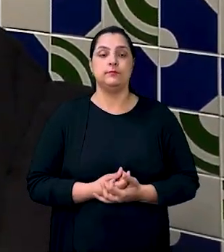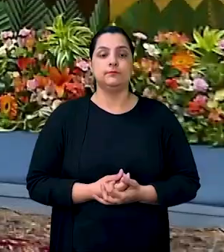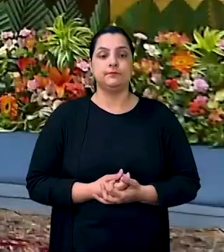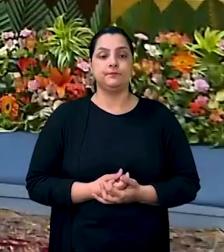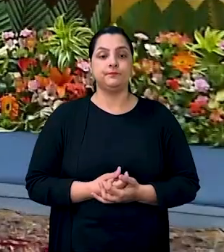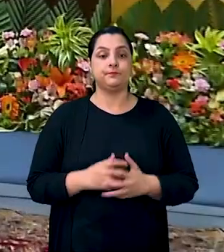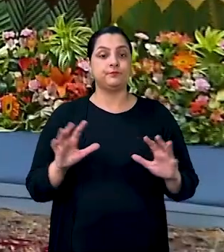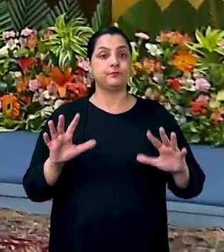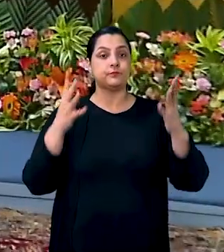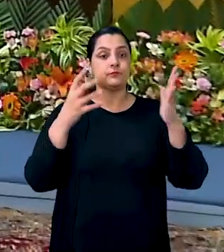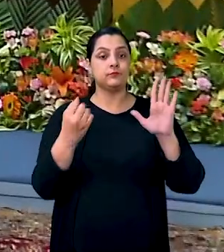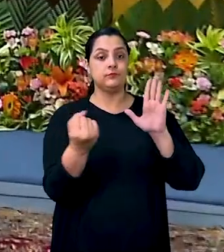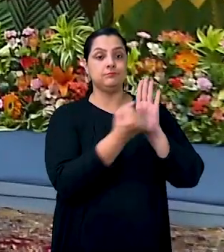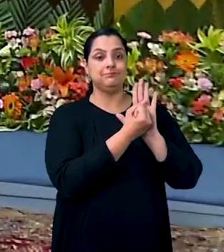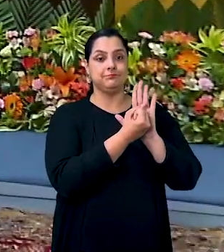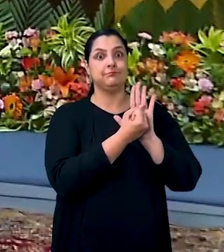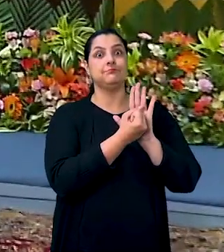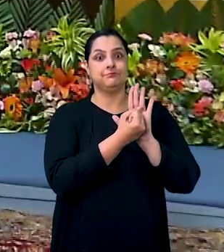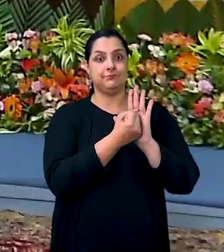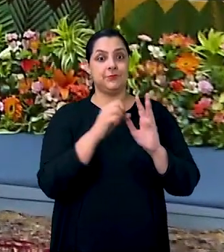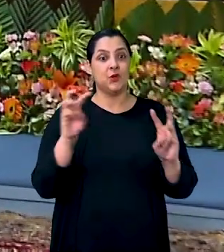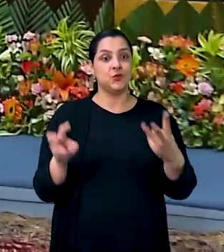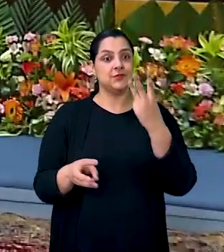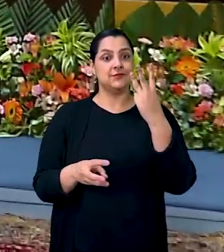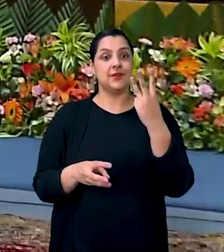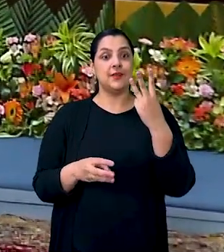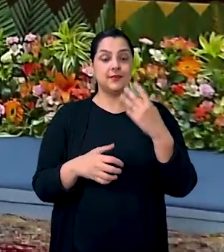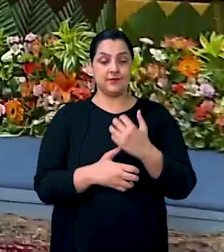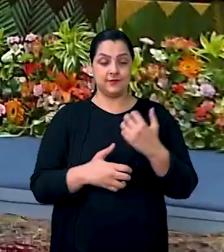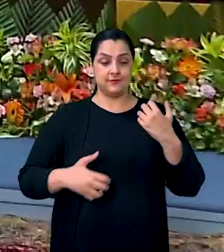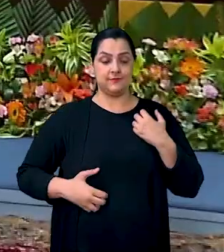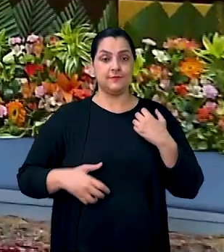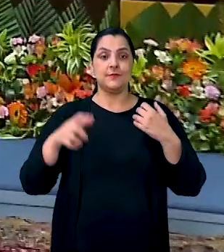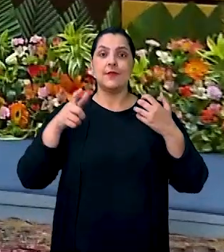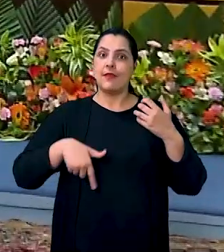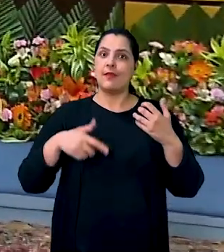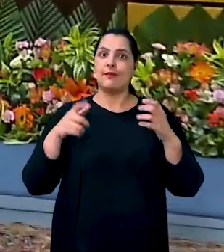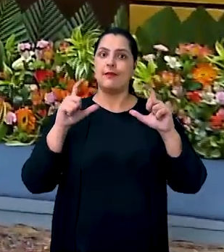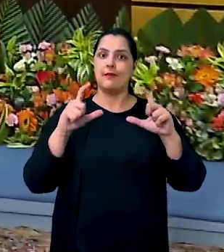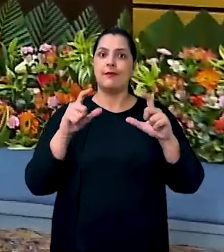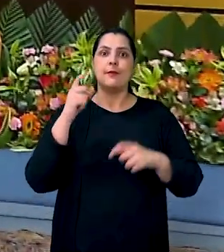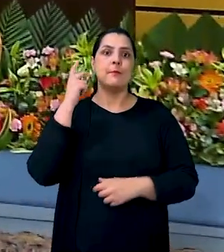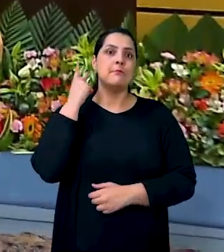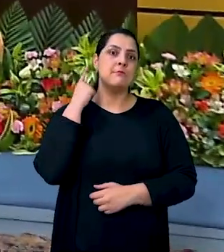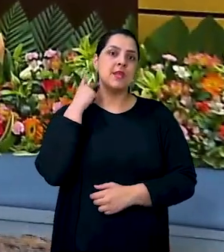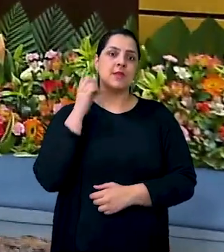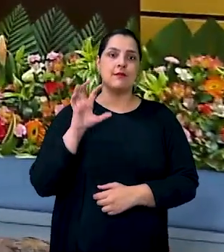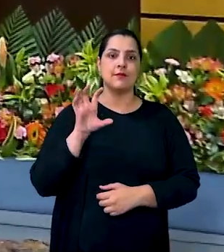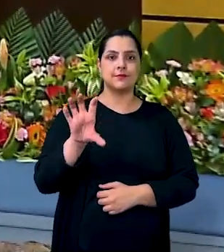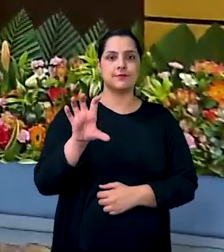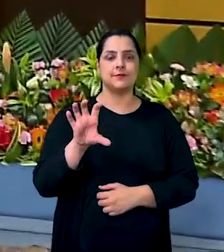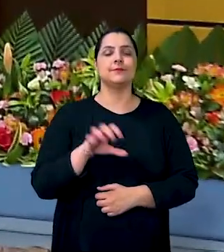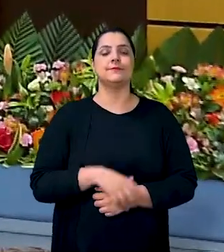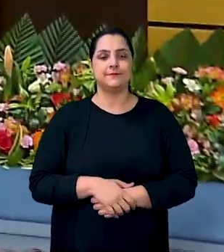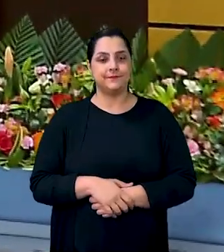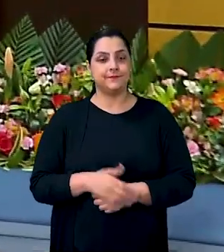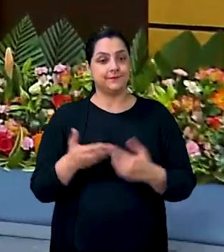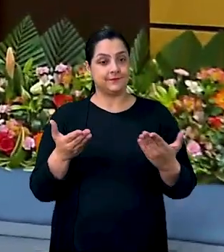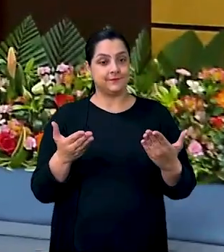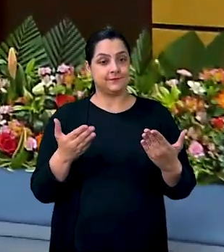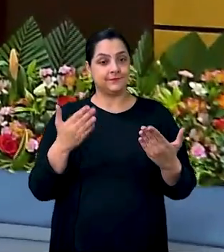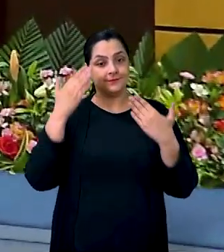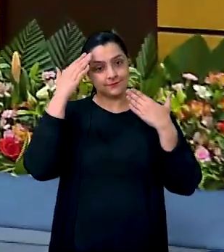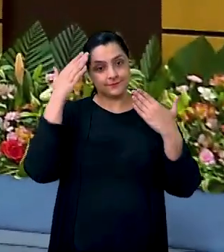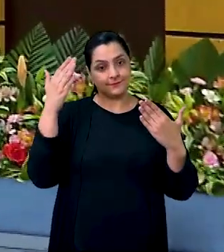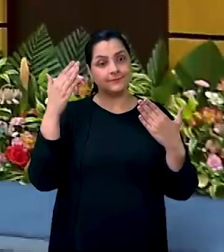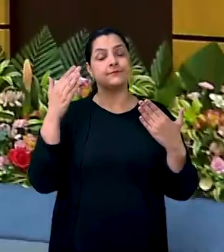desempenhando. O evento marca uma coincidência. Os 3 empossados são de Minas Gerais. E desta vez, a cerimônia